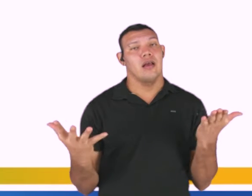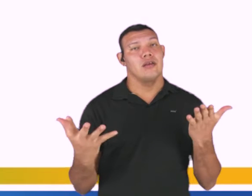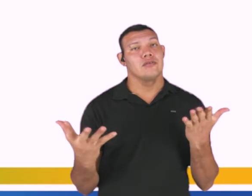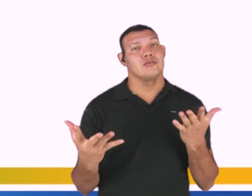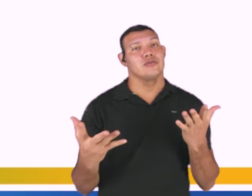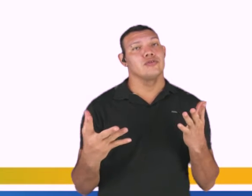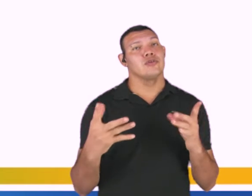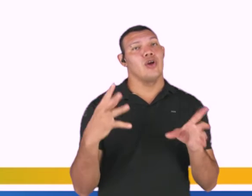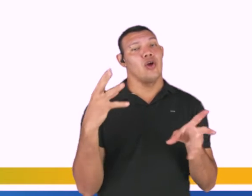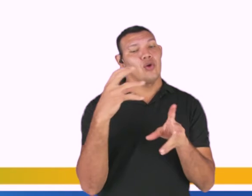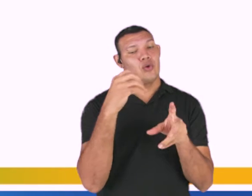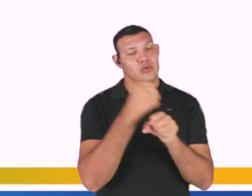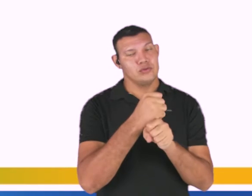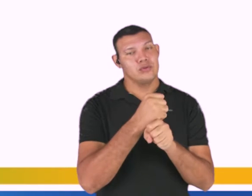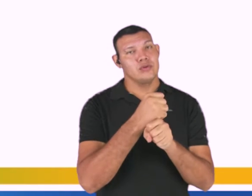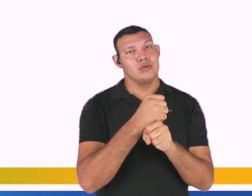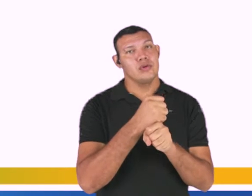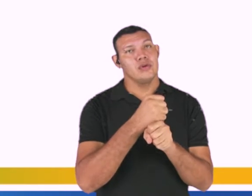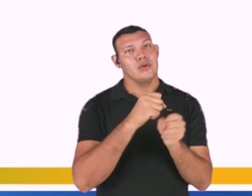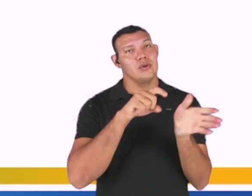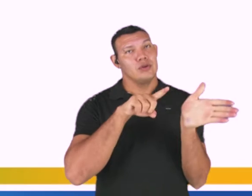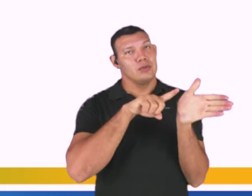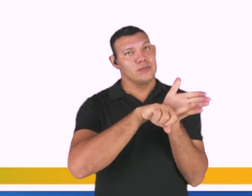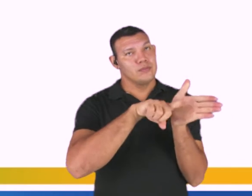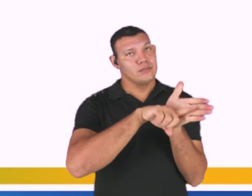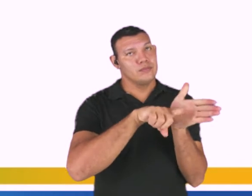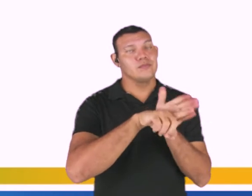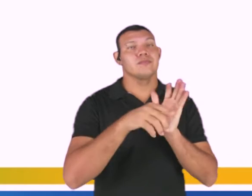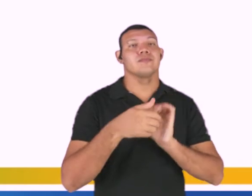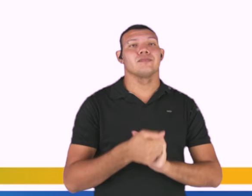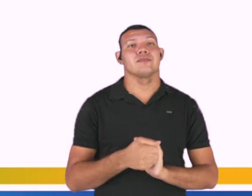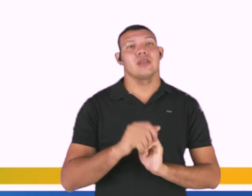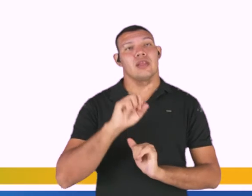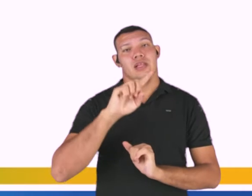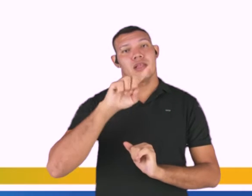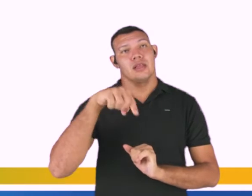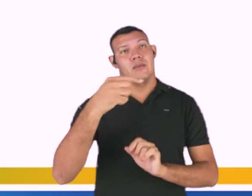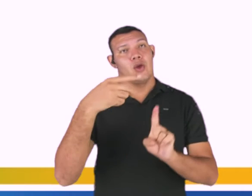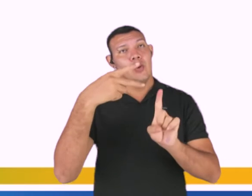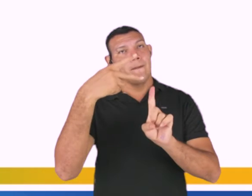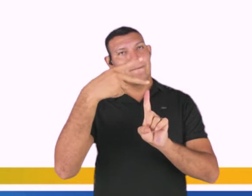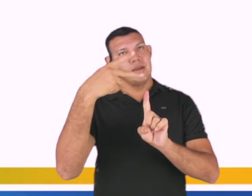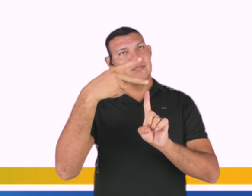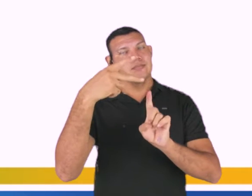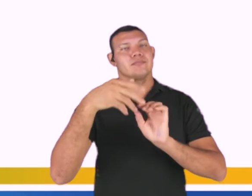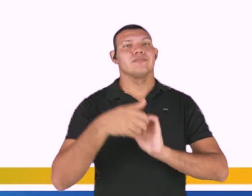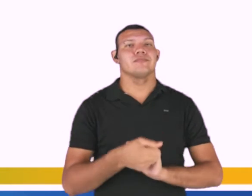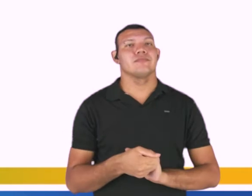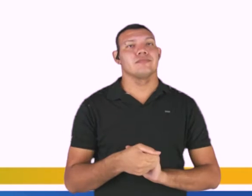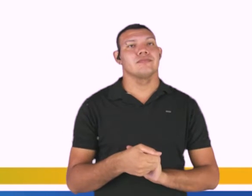operacionalizar todas as potências, primeiramente, depois nós vamos para as